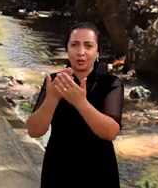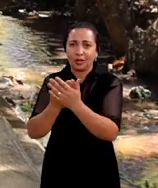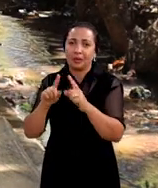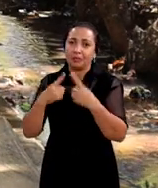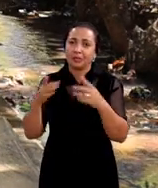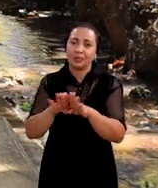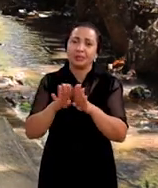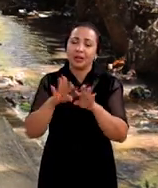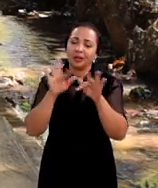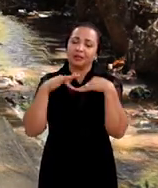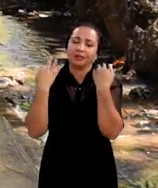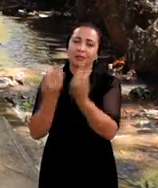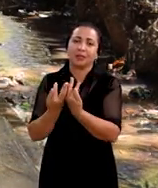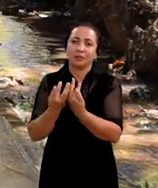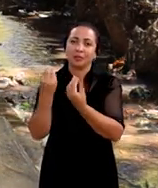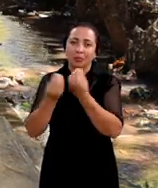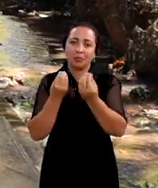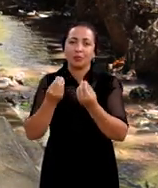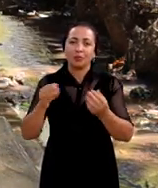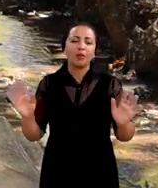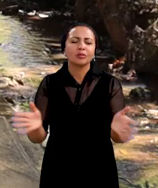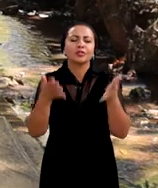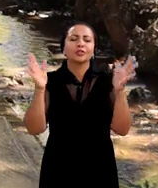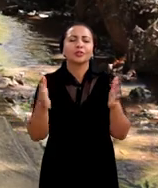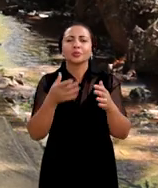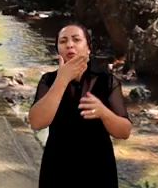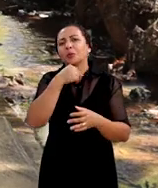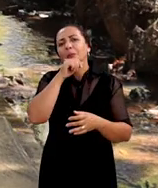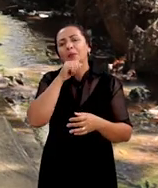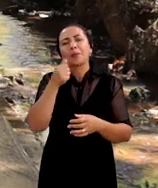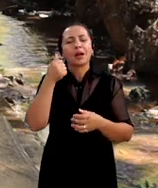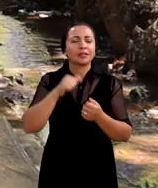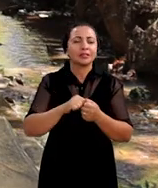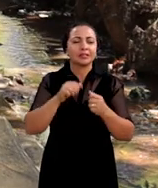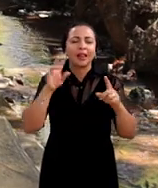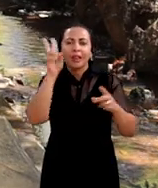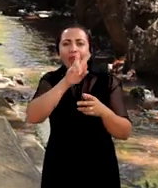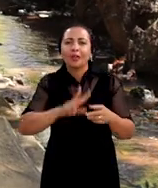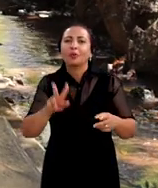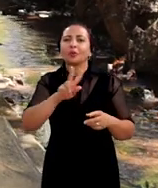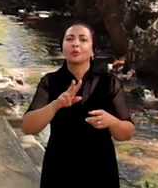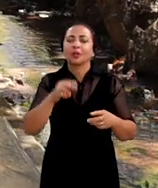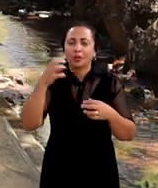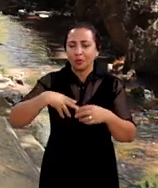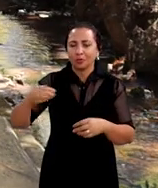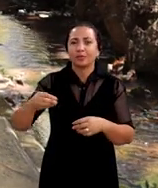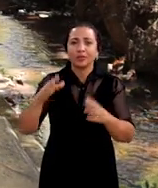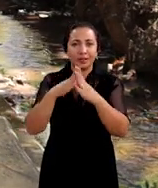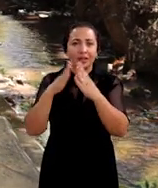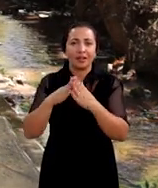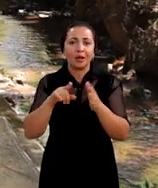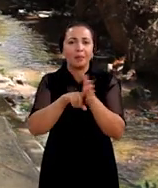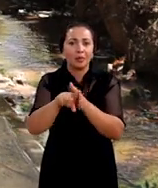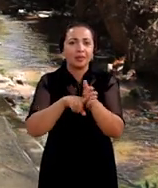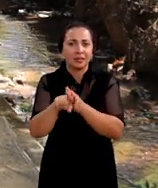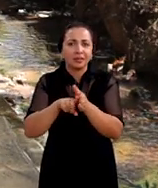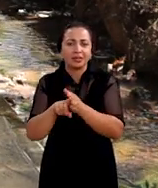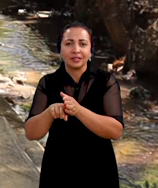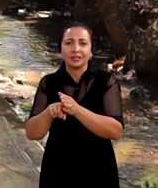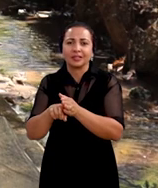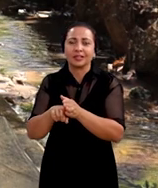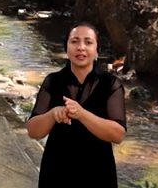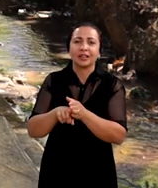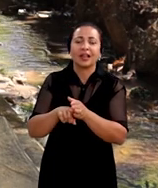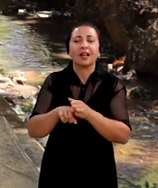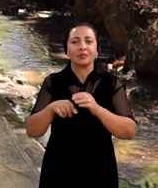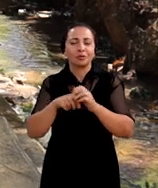no ambiente escolar, mas também no familiar. Como foi o estímulo dos pais na leitura dos filhos em casa? É o que busca responder uma pesquisa